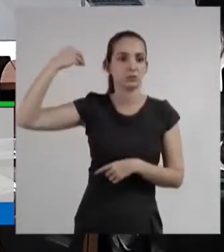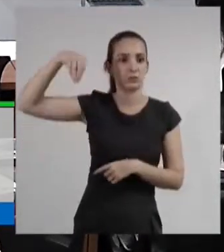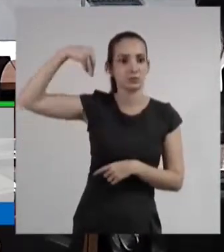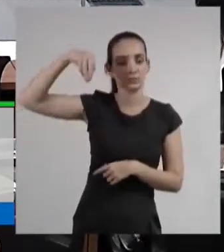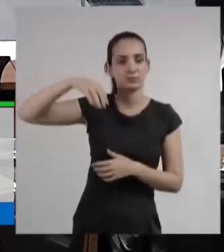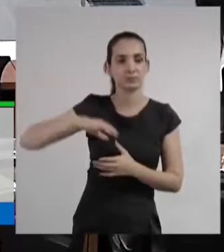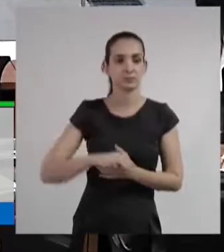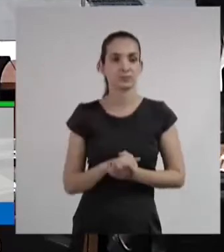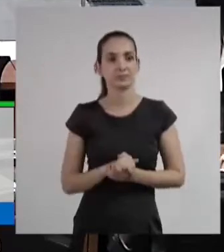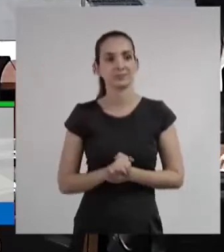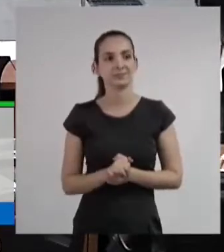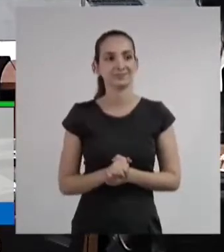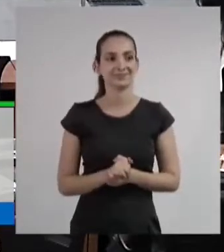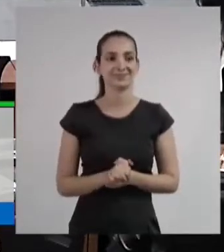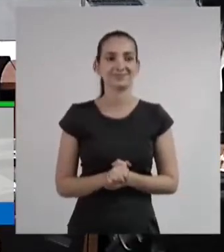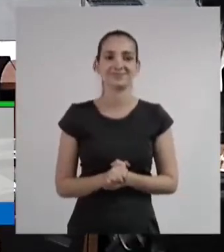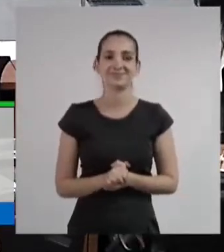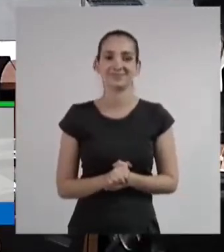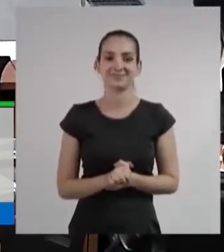eletrônico.